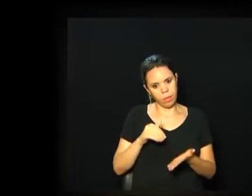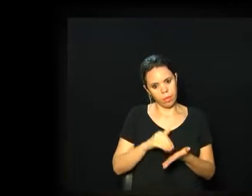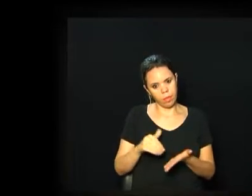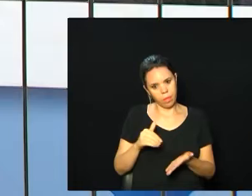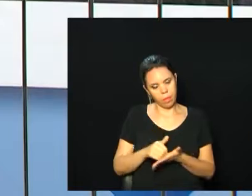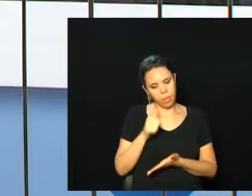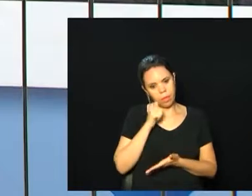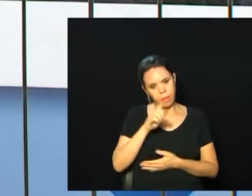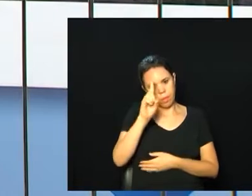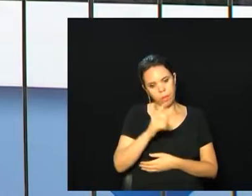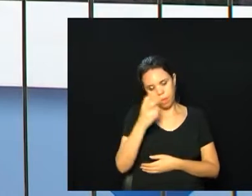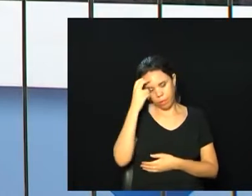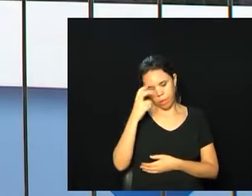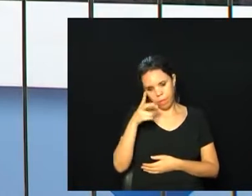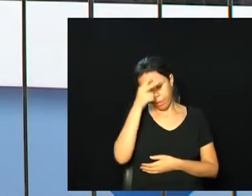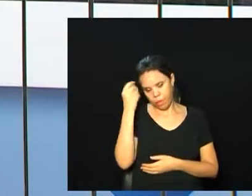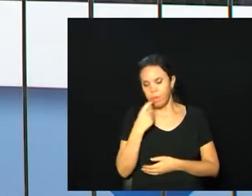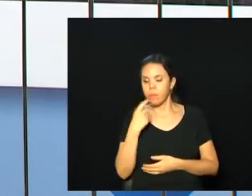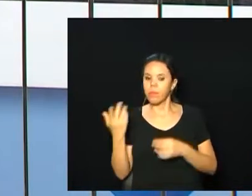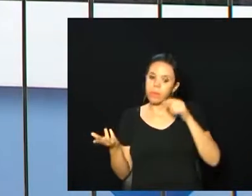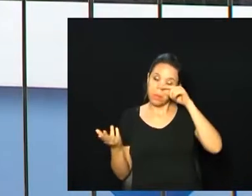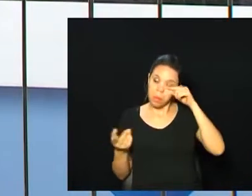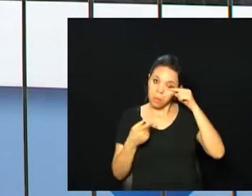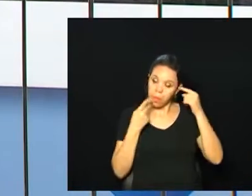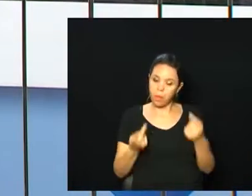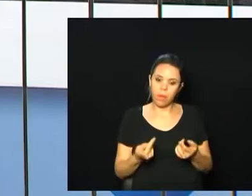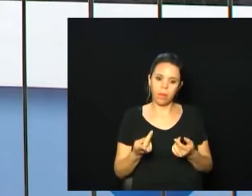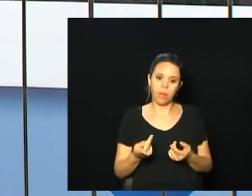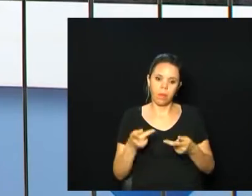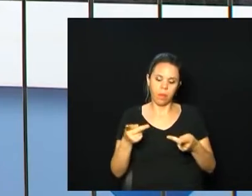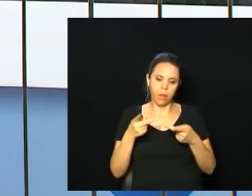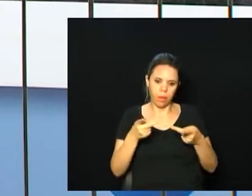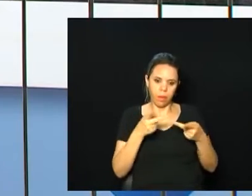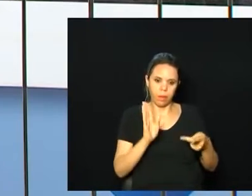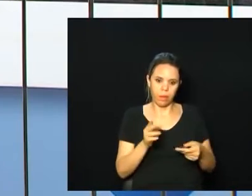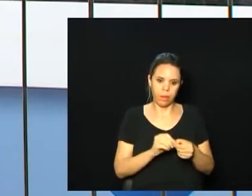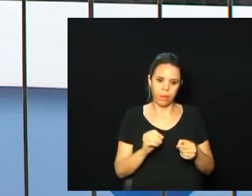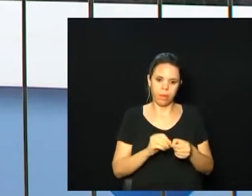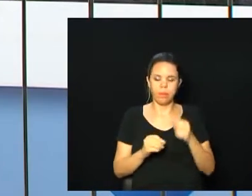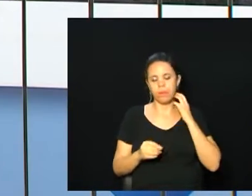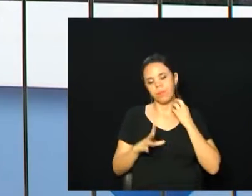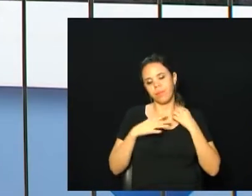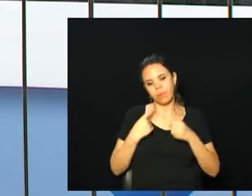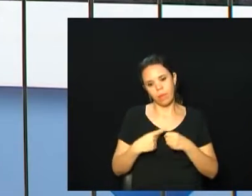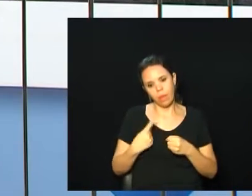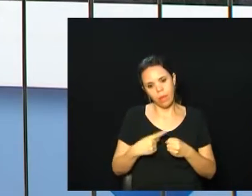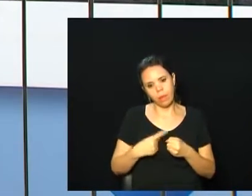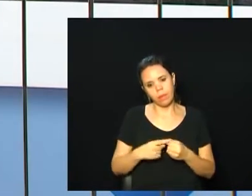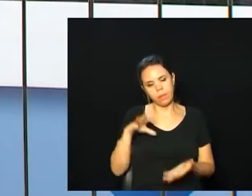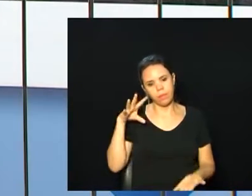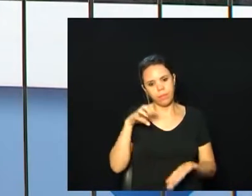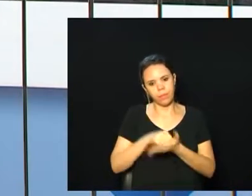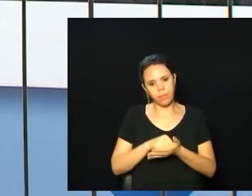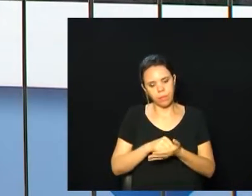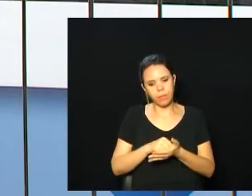o diretor de cultura da Prefeitura de Campinas, que falaram do chamamento que já foi feito pelo município para o cadastro